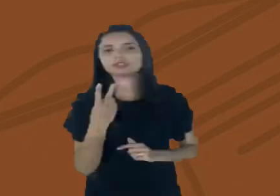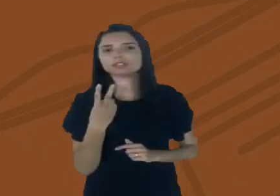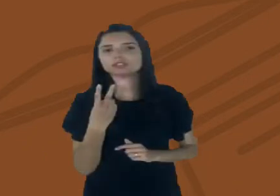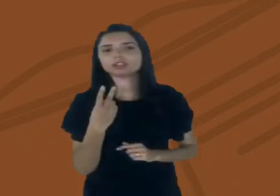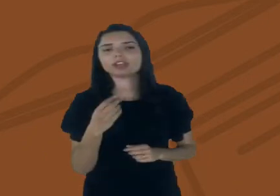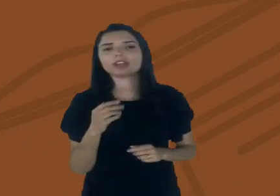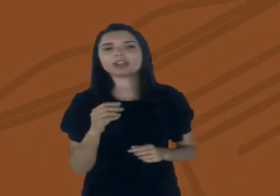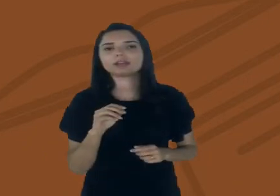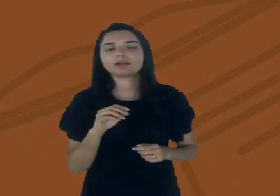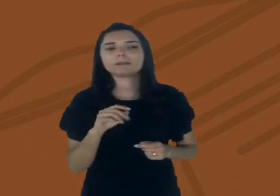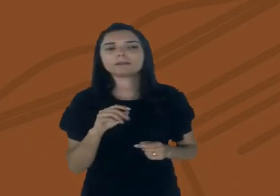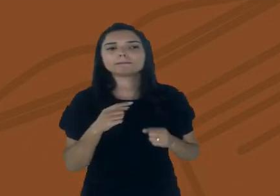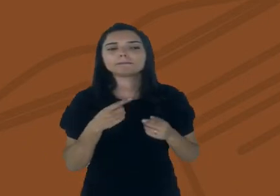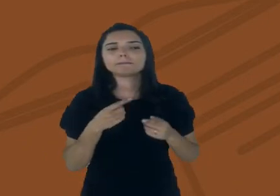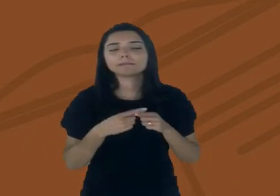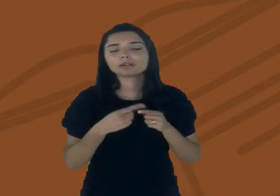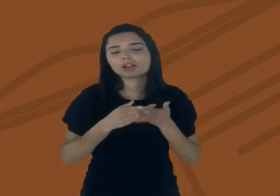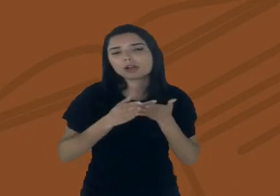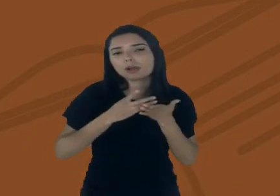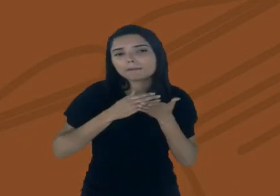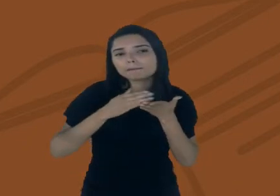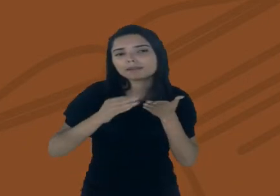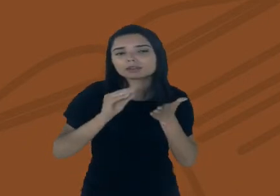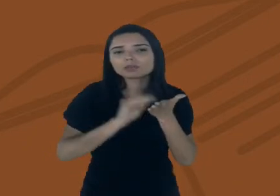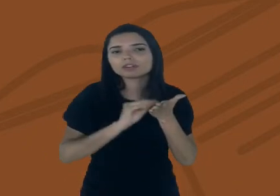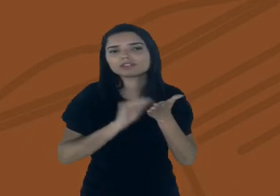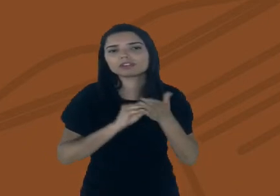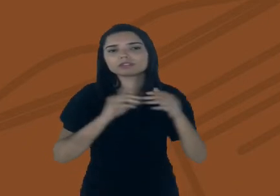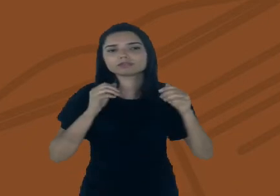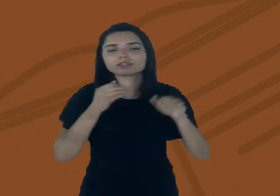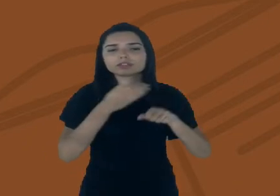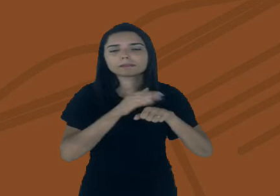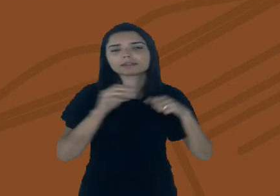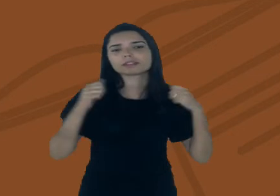exercício físico e uma má alimentação.